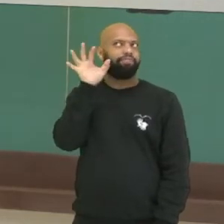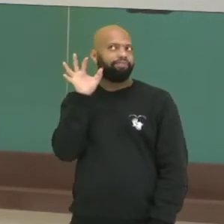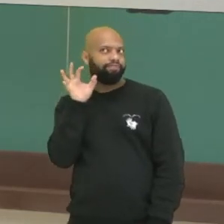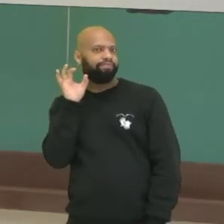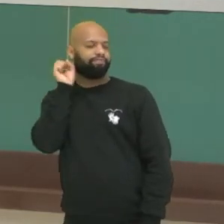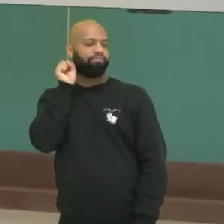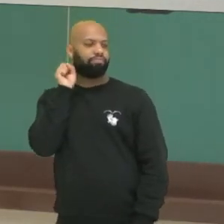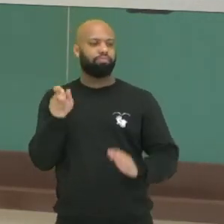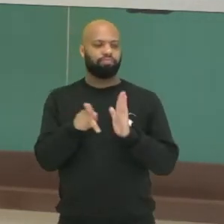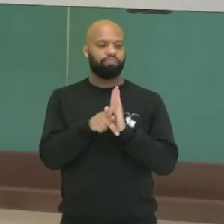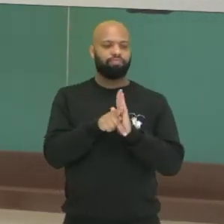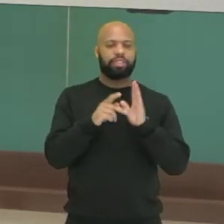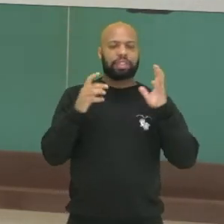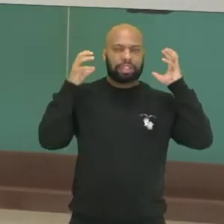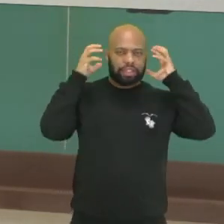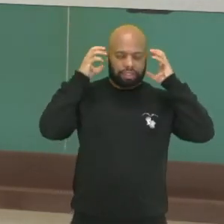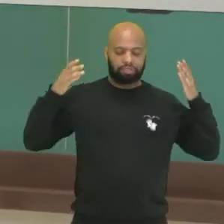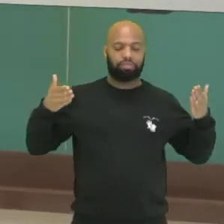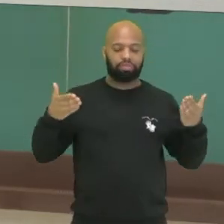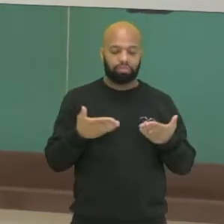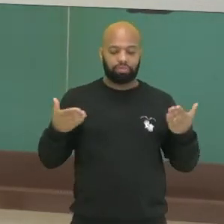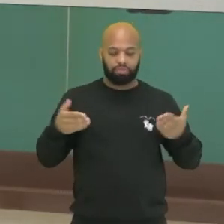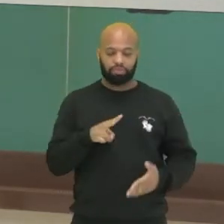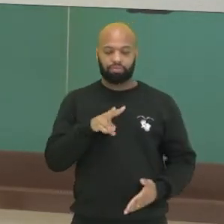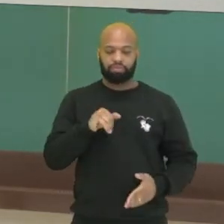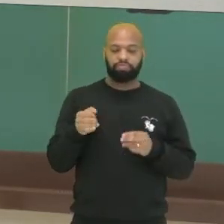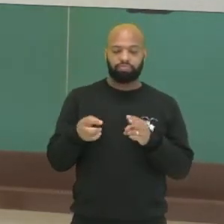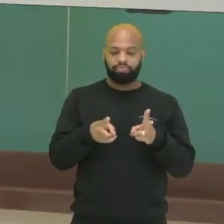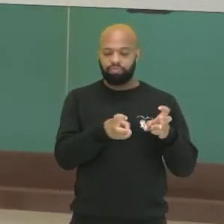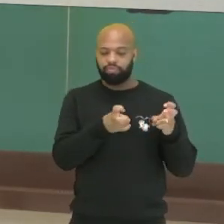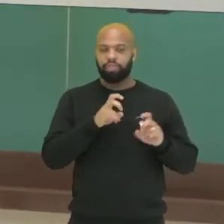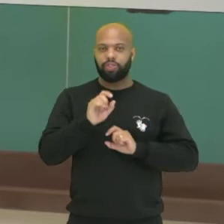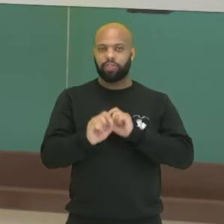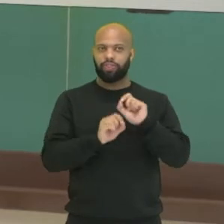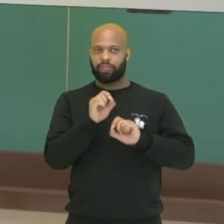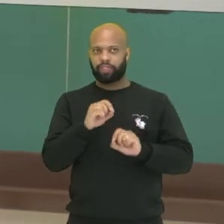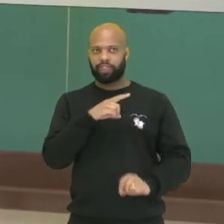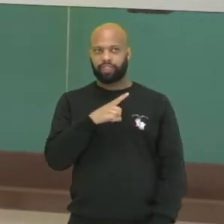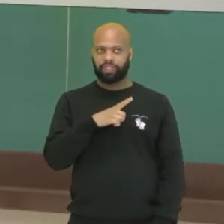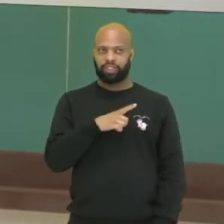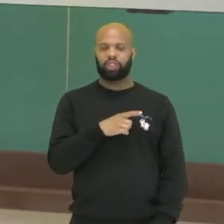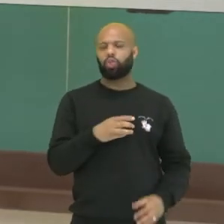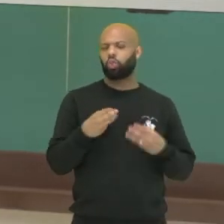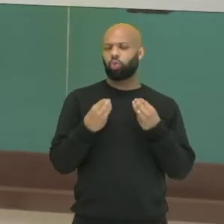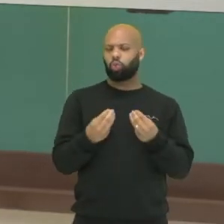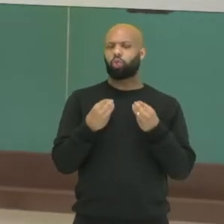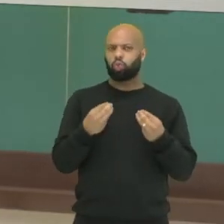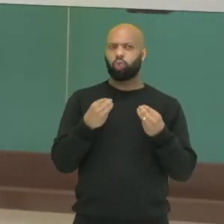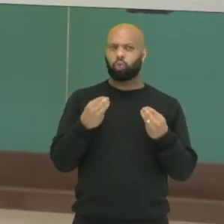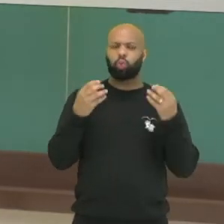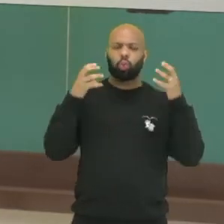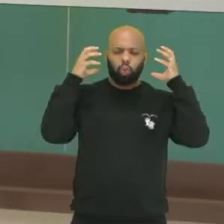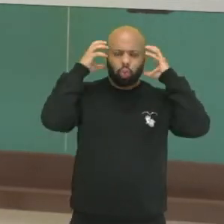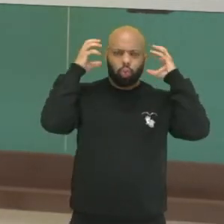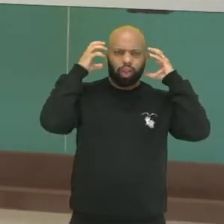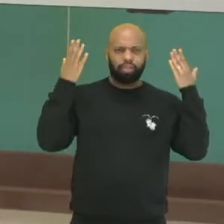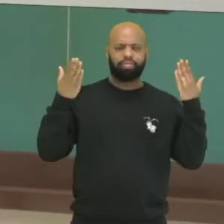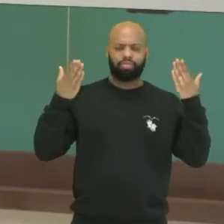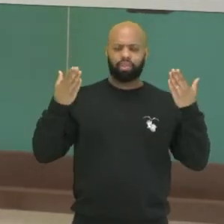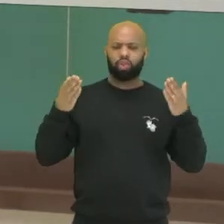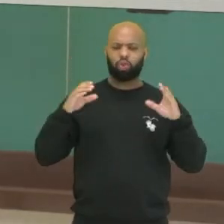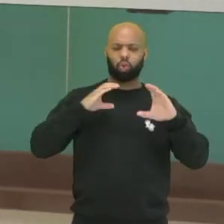rádio. Isso agora nós vamos perceber no que vem adiante. Como o rádio como se estabelece a